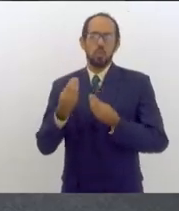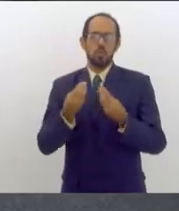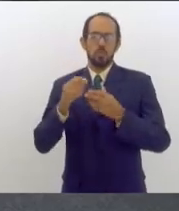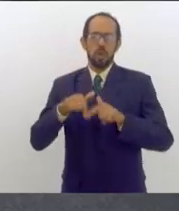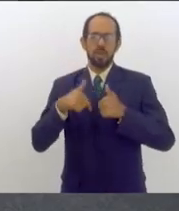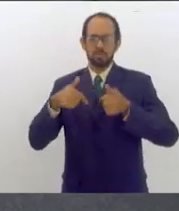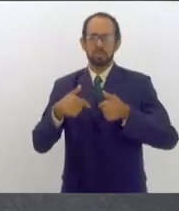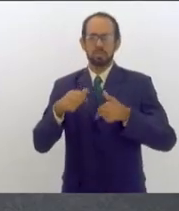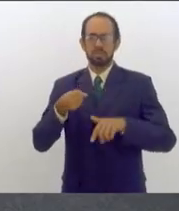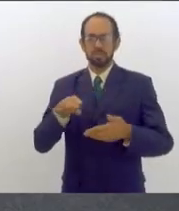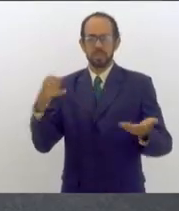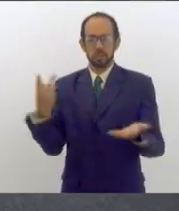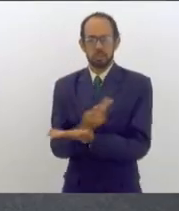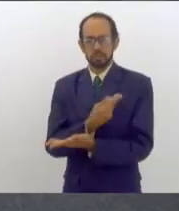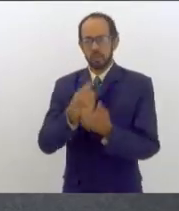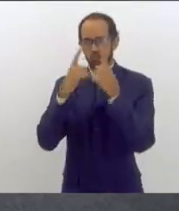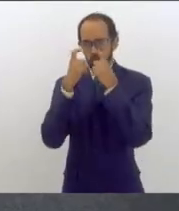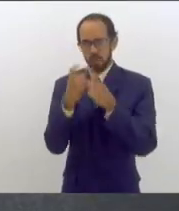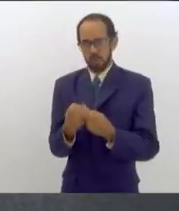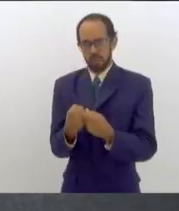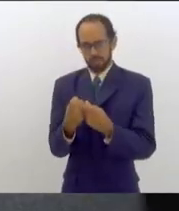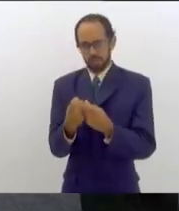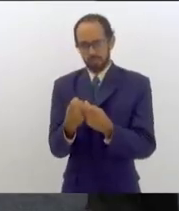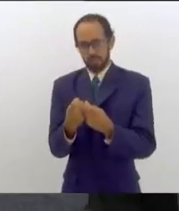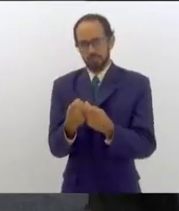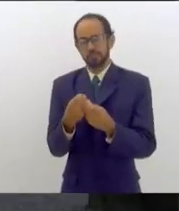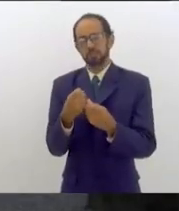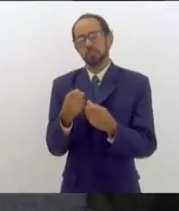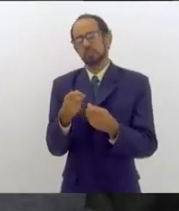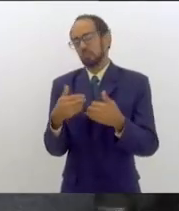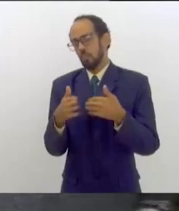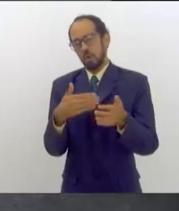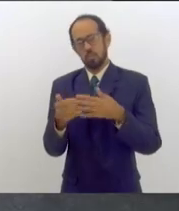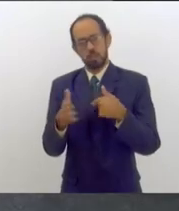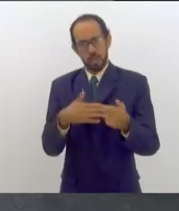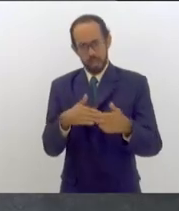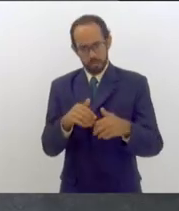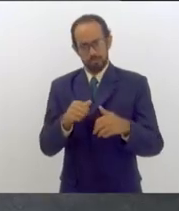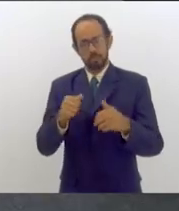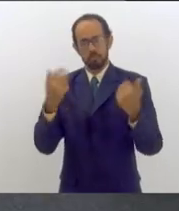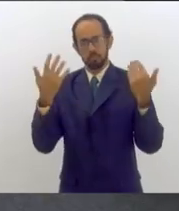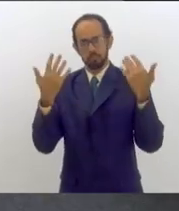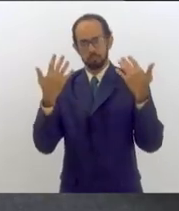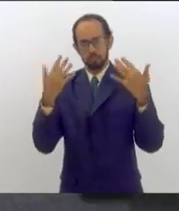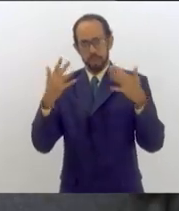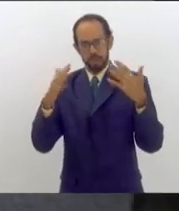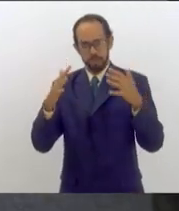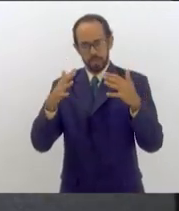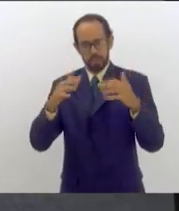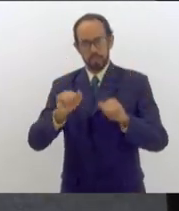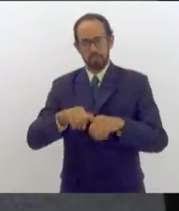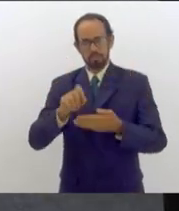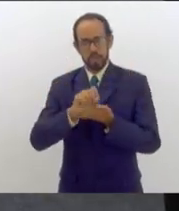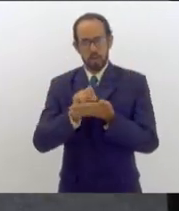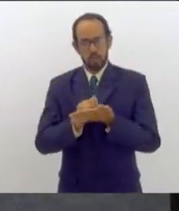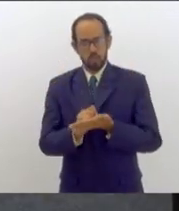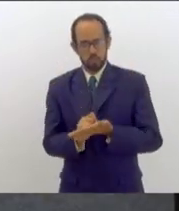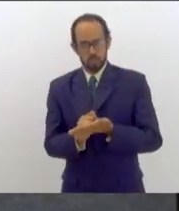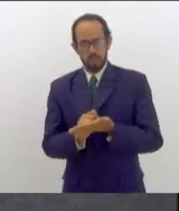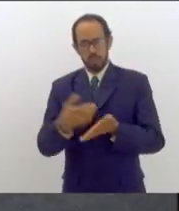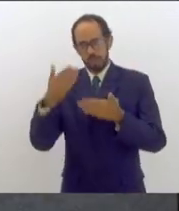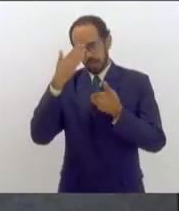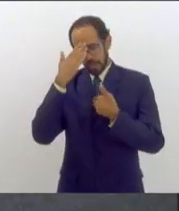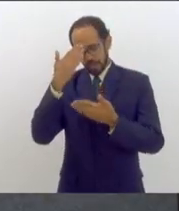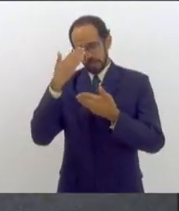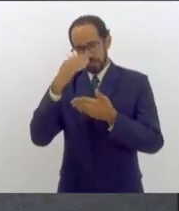em casos de violências em caso de violações então quero parabenizar A autora agradecer a